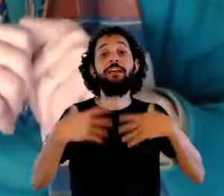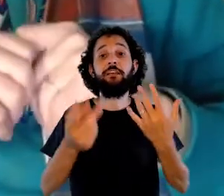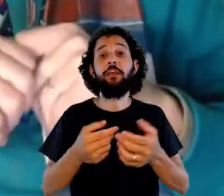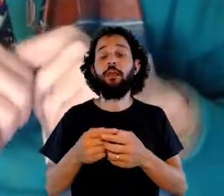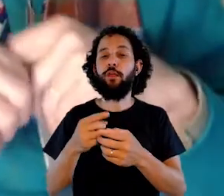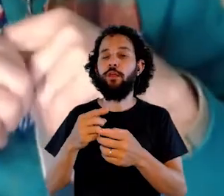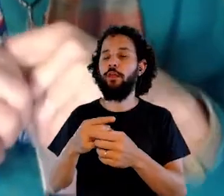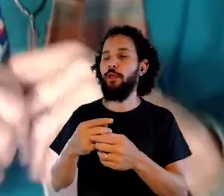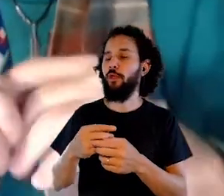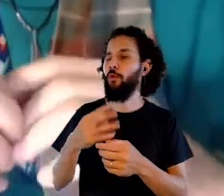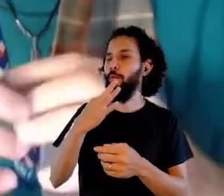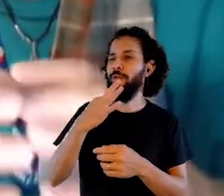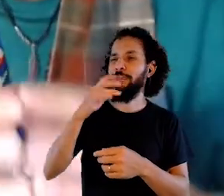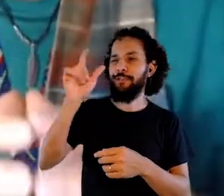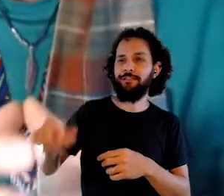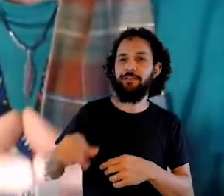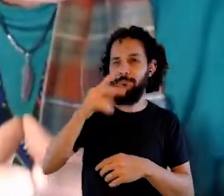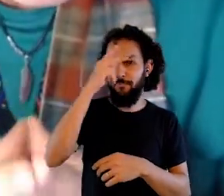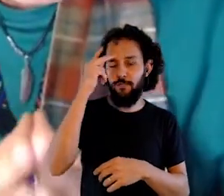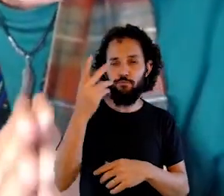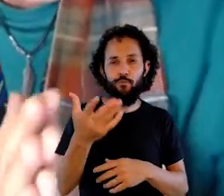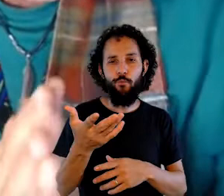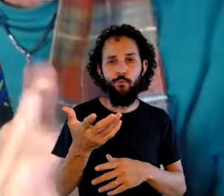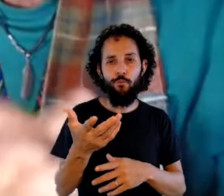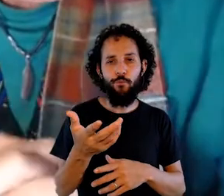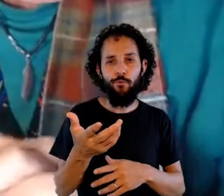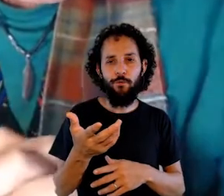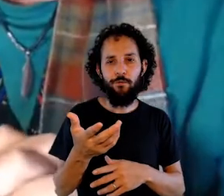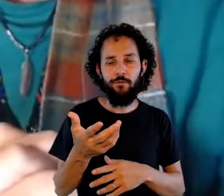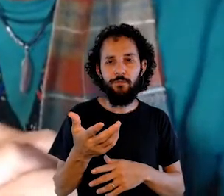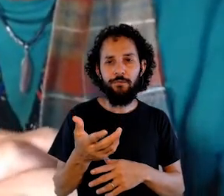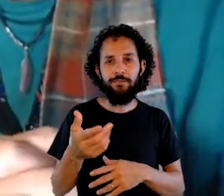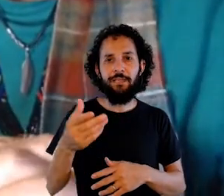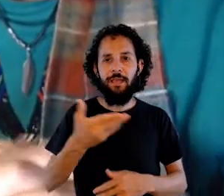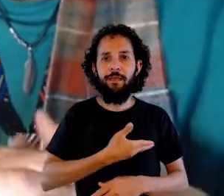que se transformou na melhor amiga dela, que foi a Cidinha,